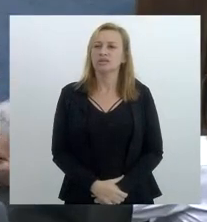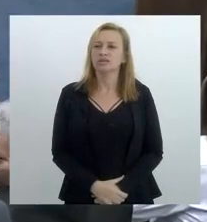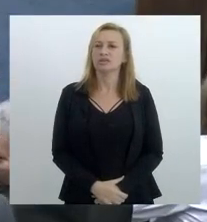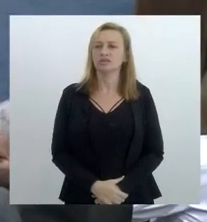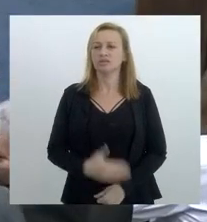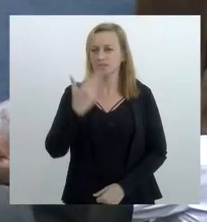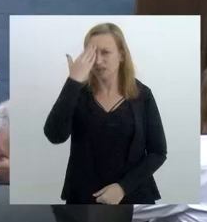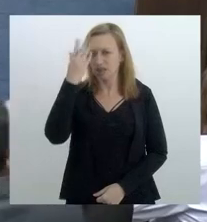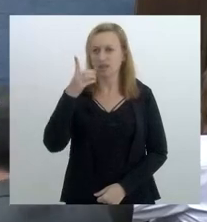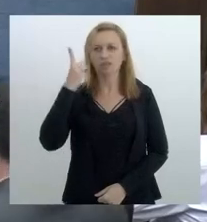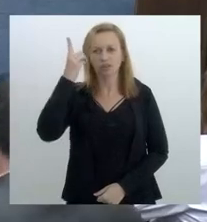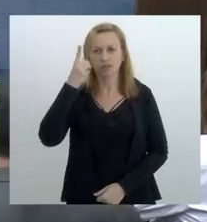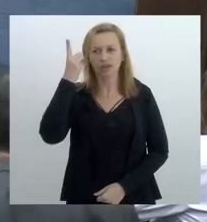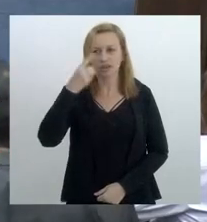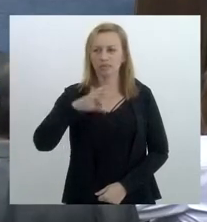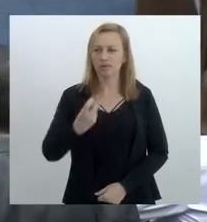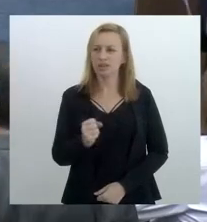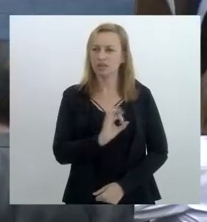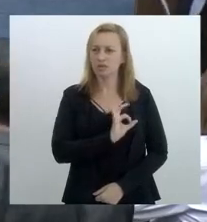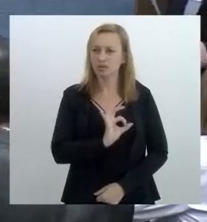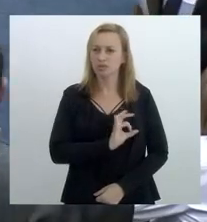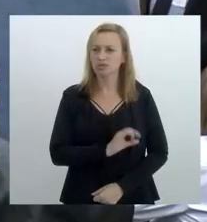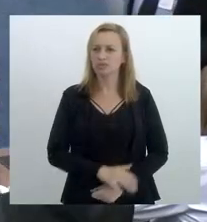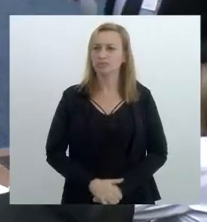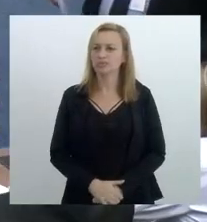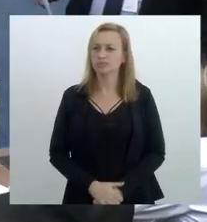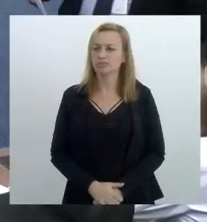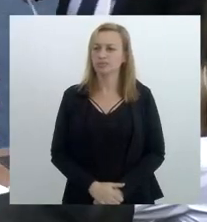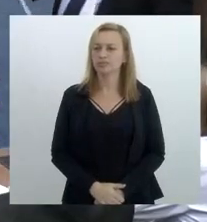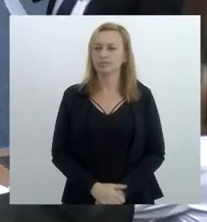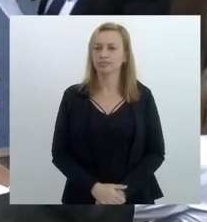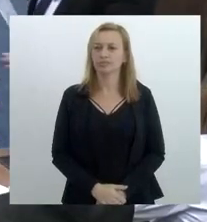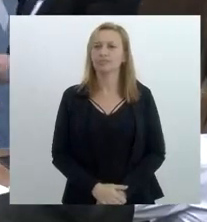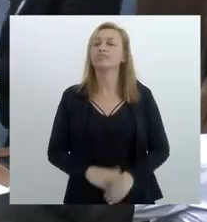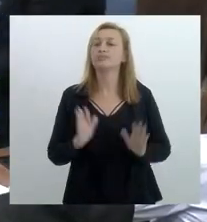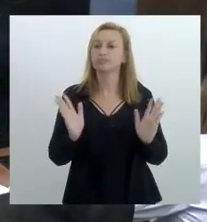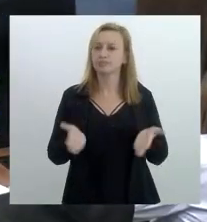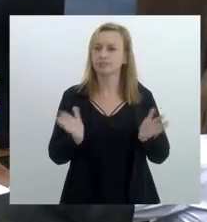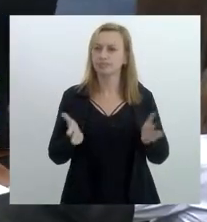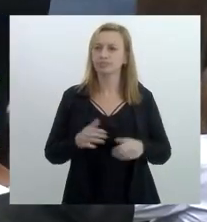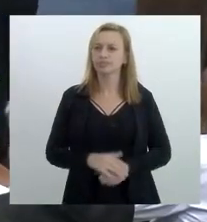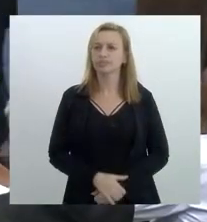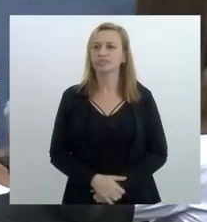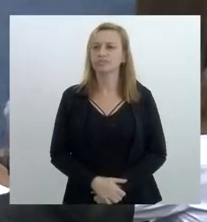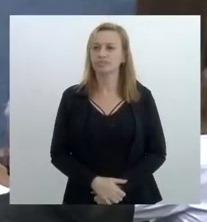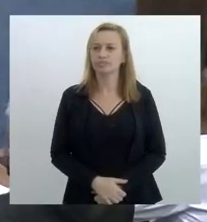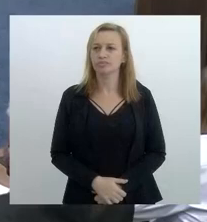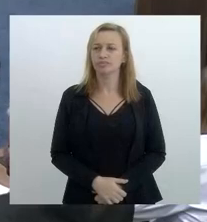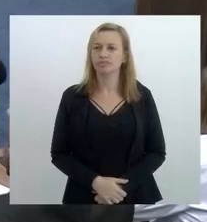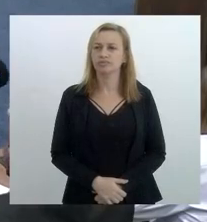Obrigado, deputada Marta Rocha. Eu vou agora...